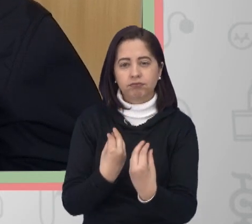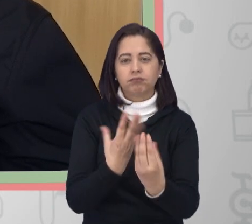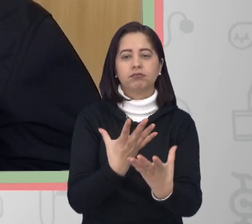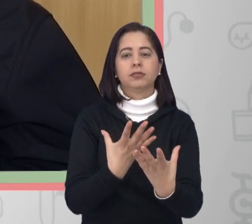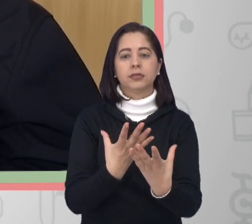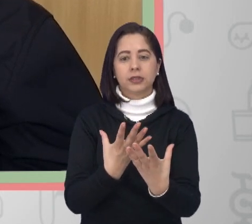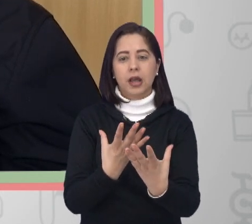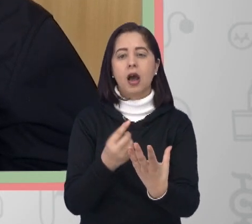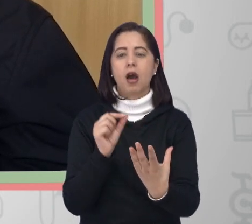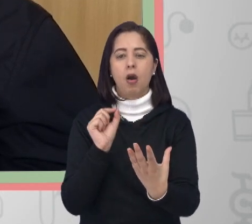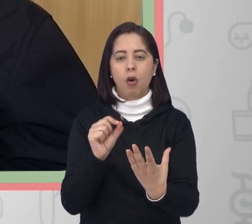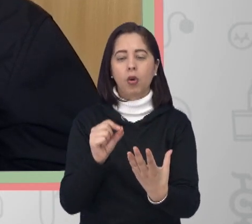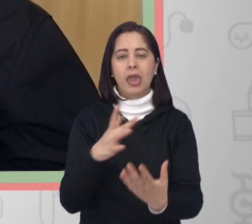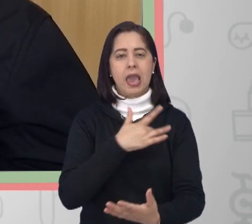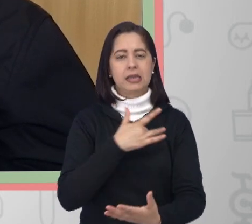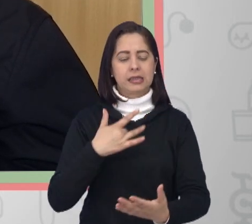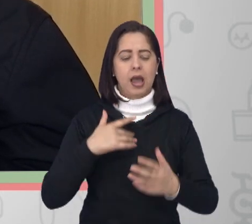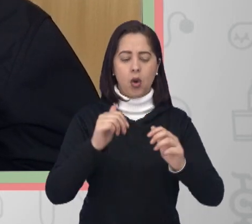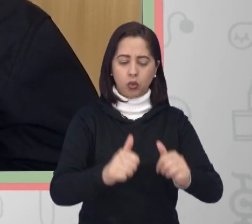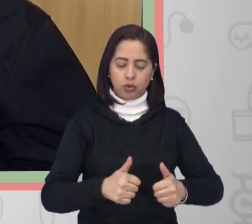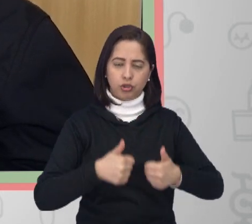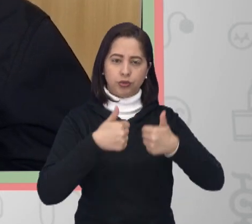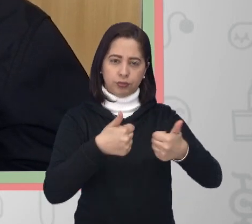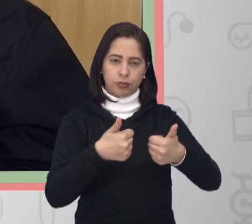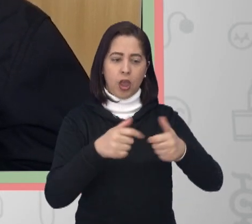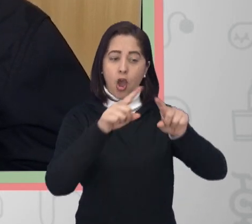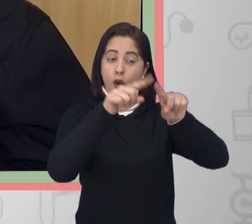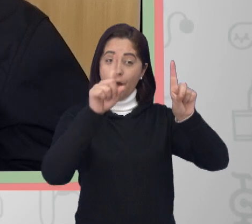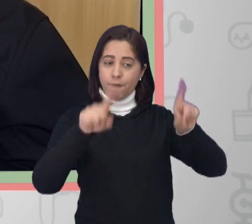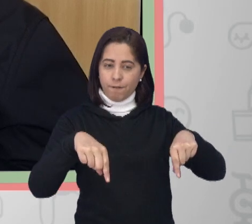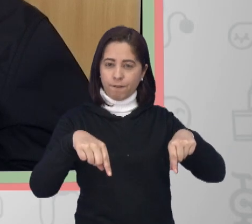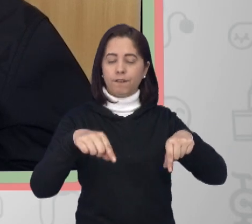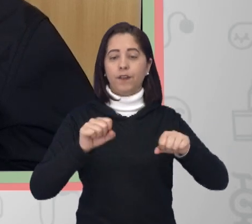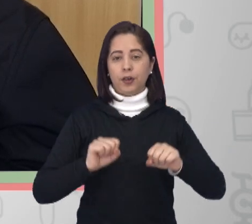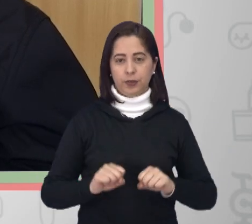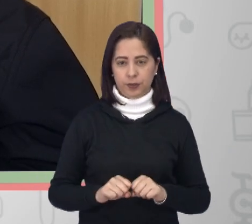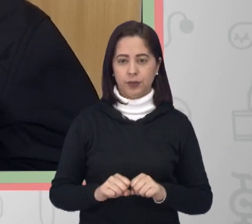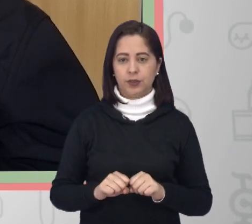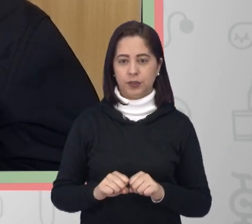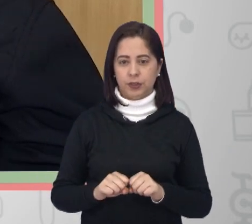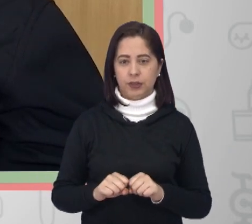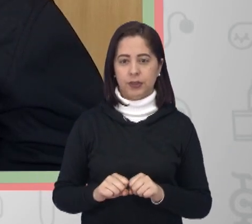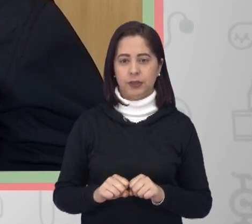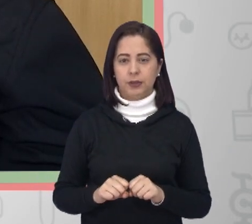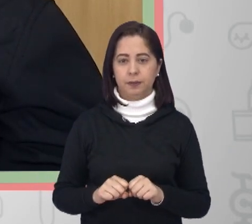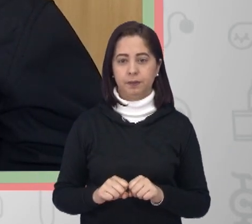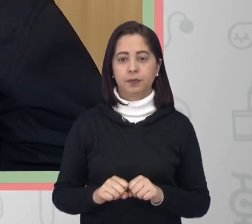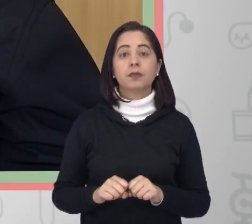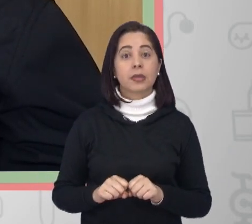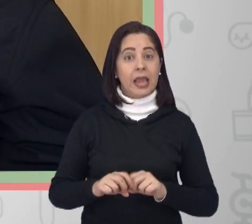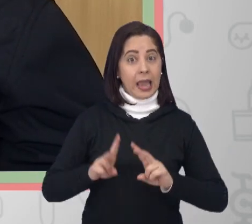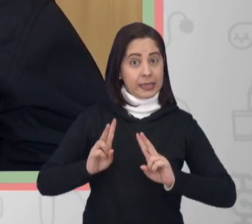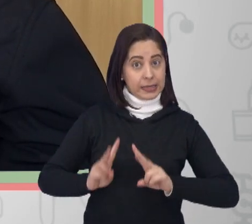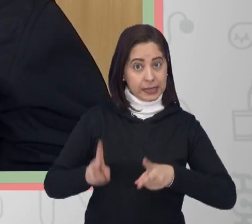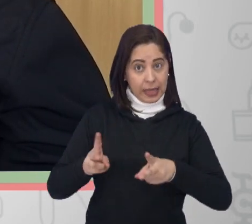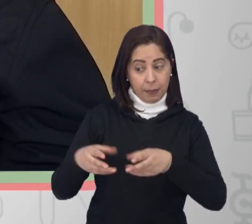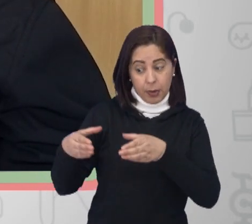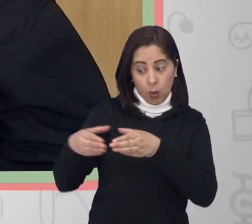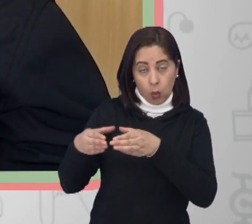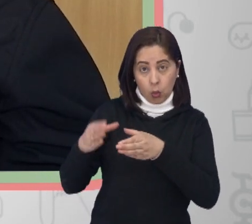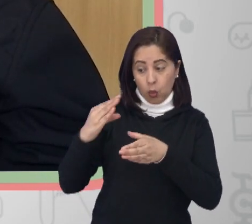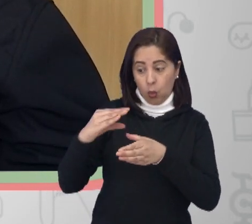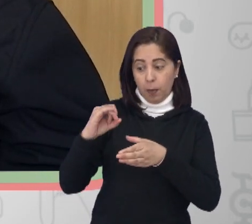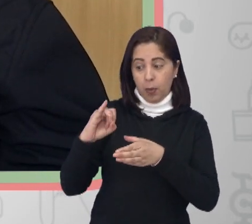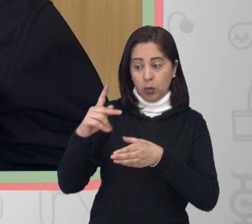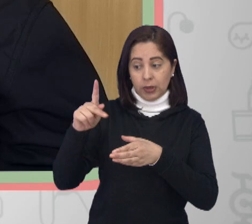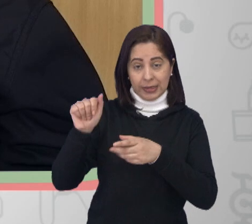a preservação da saúde e o bem-estar do trabalhador no desenvolvimento da atividade laboral. Na vigência do mandato